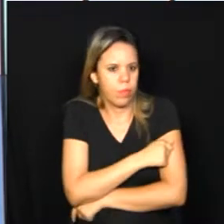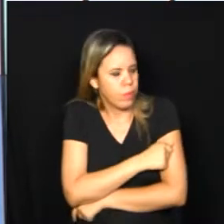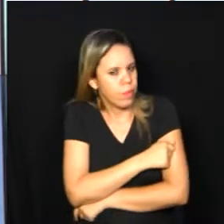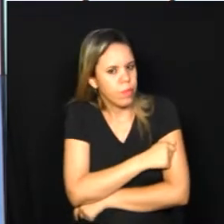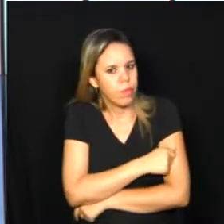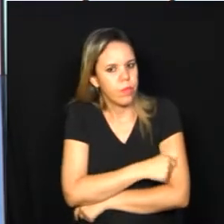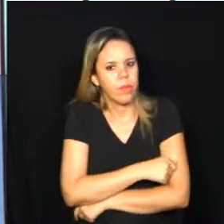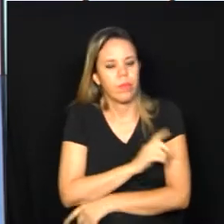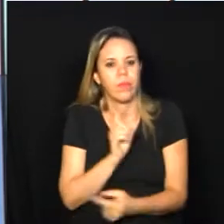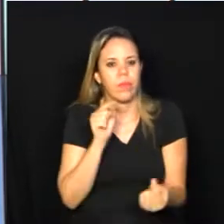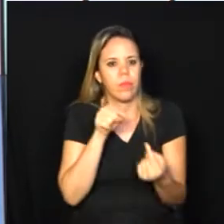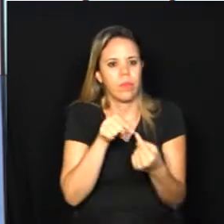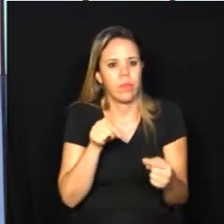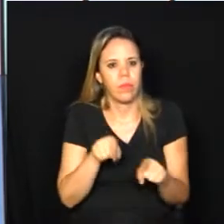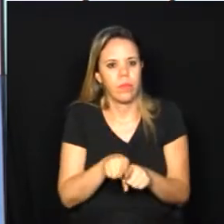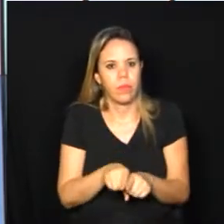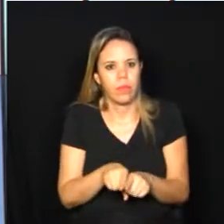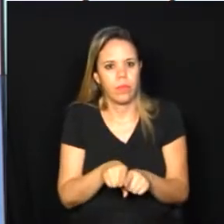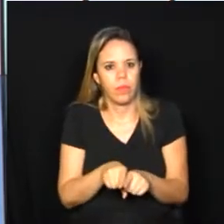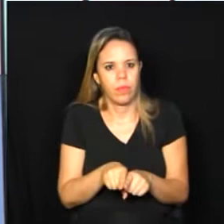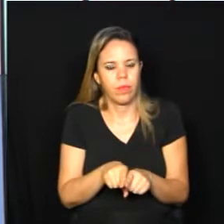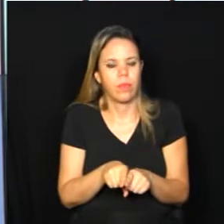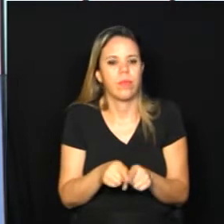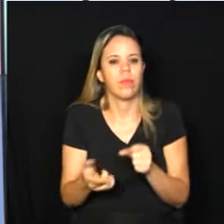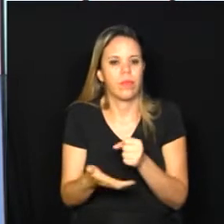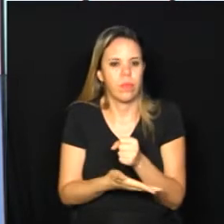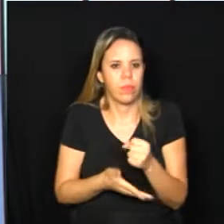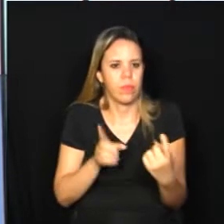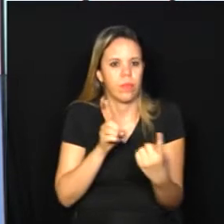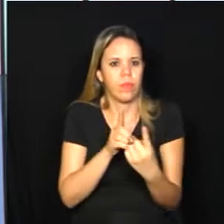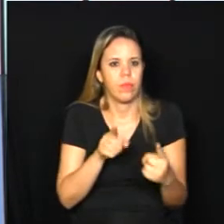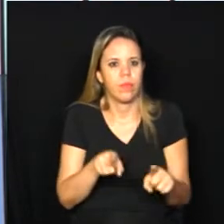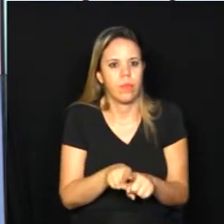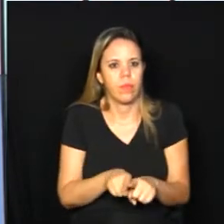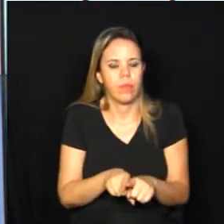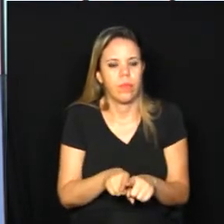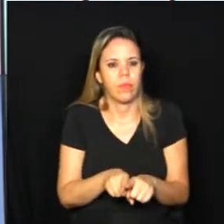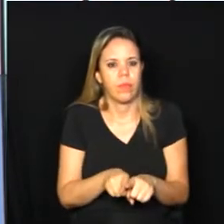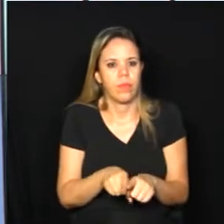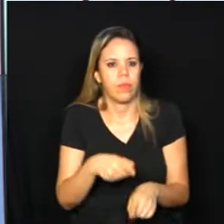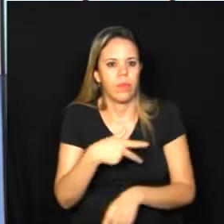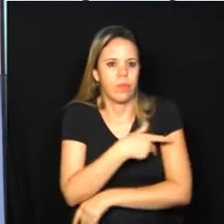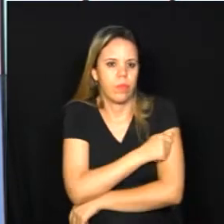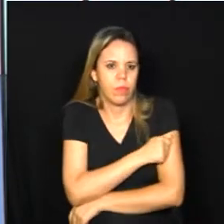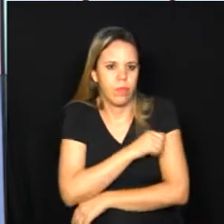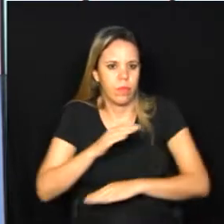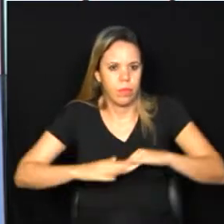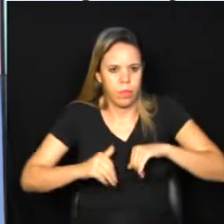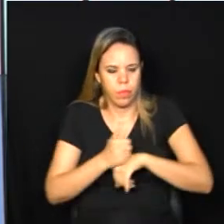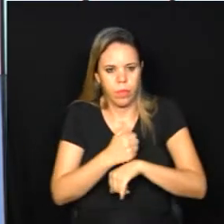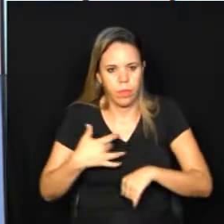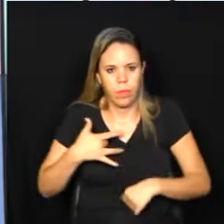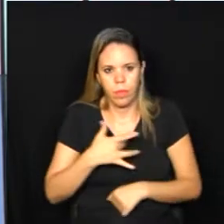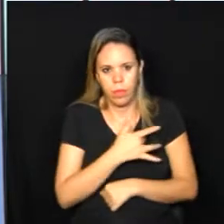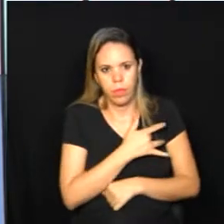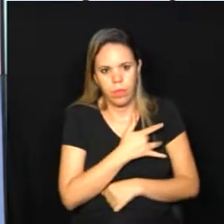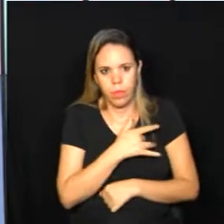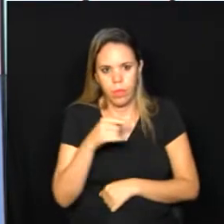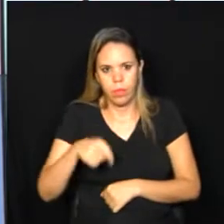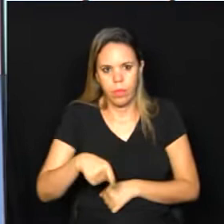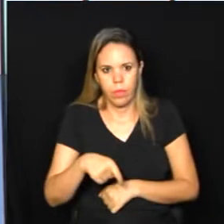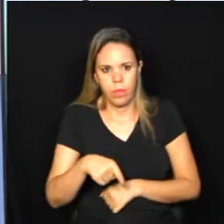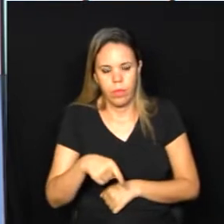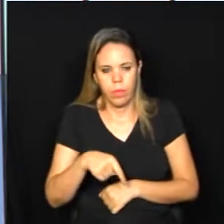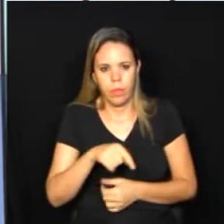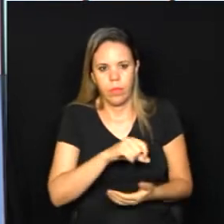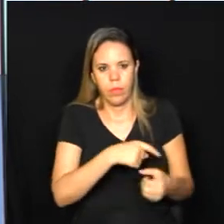serão direcionadas à rede básica de atendimento, com a vacinação dos profissionais da saúde aqui da